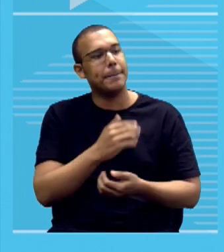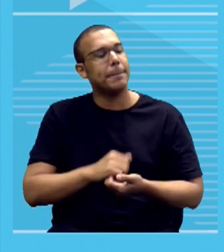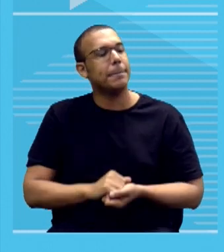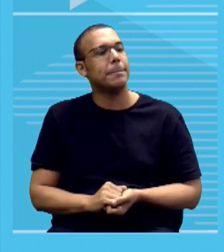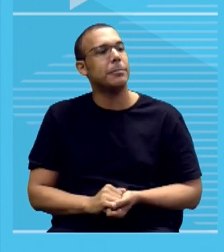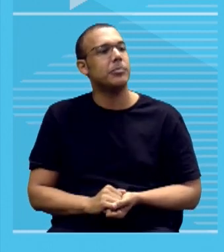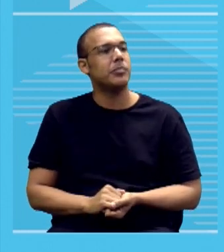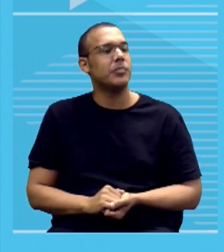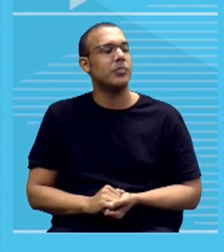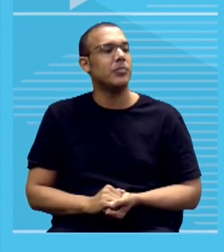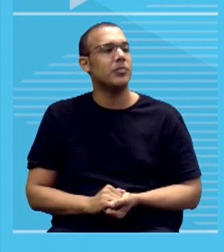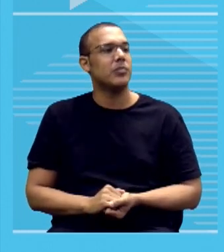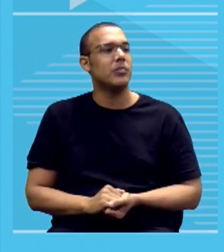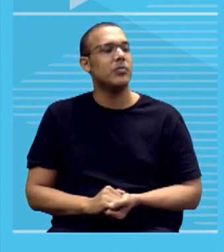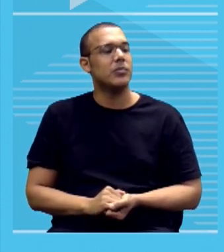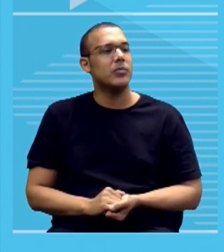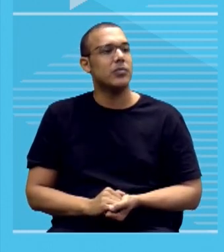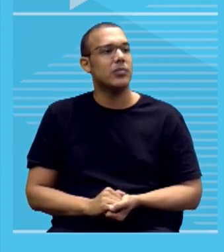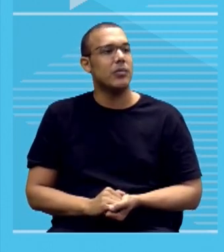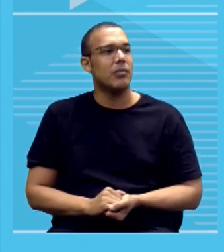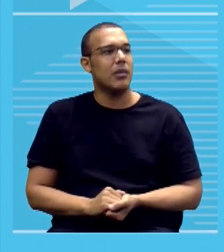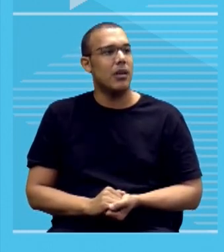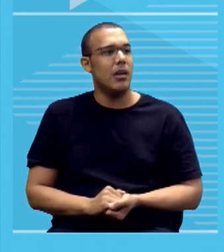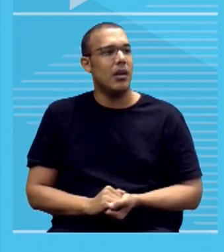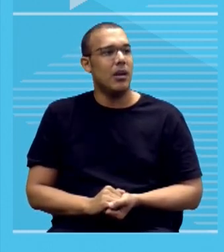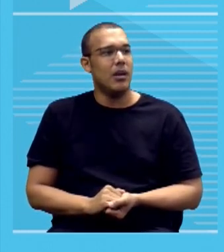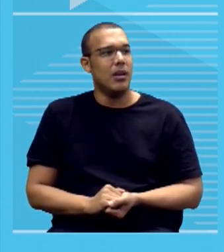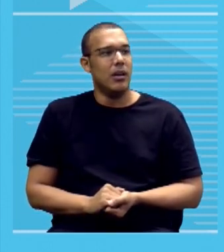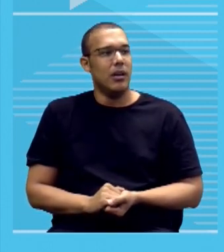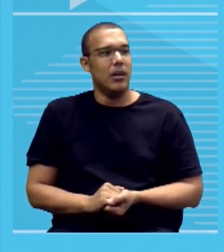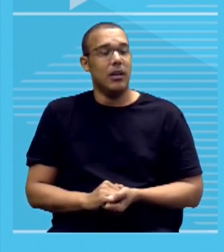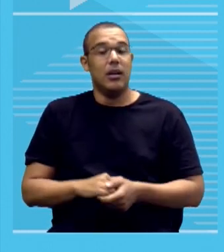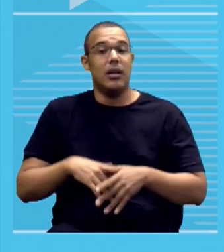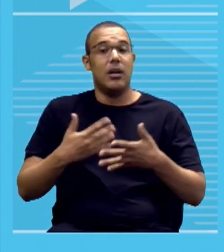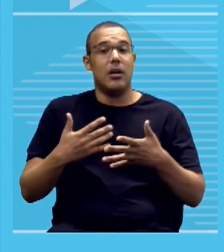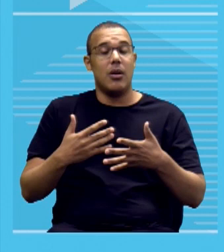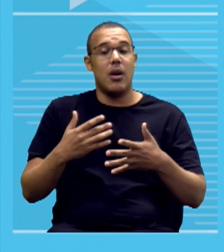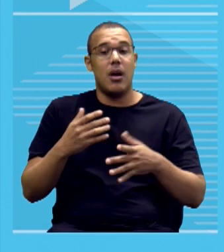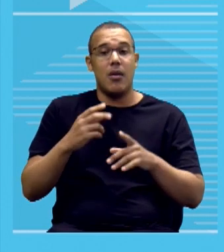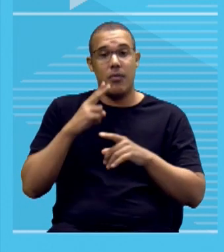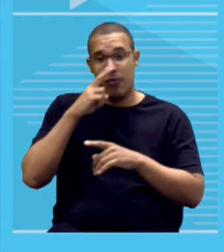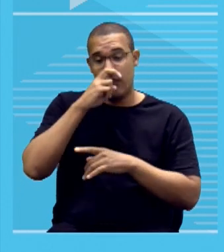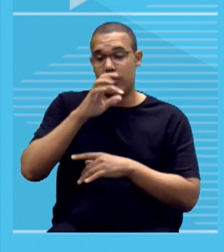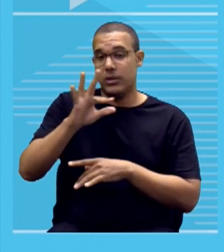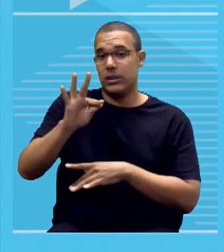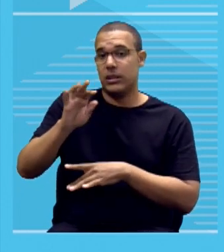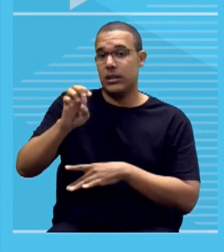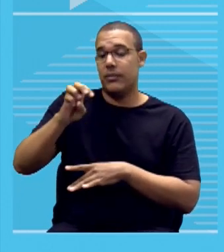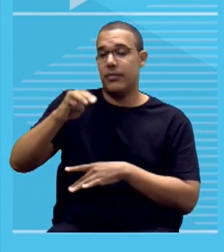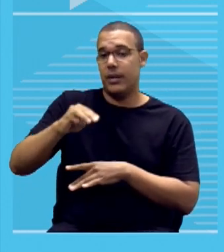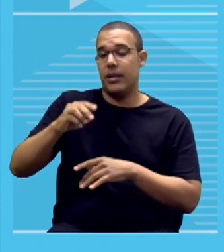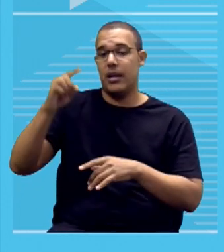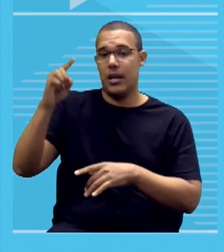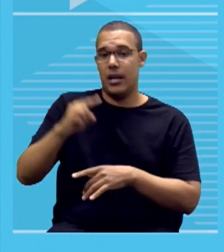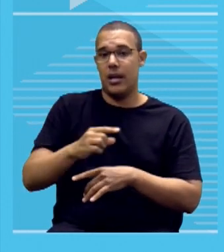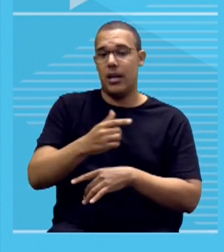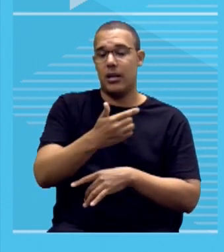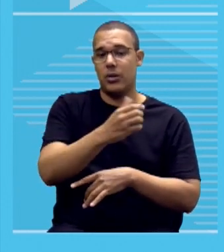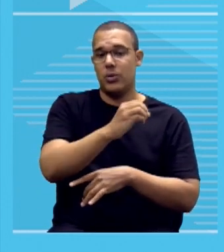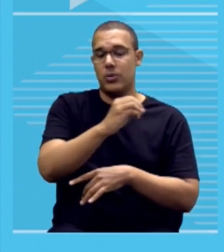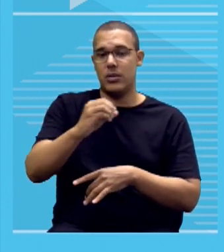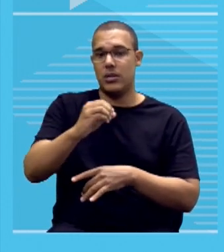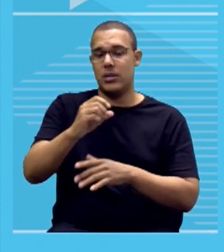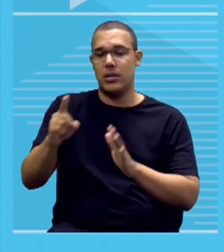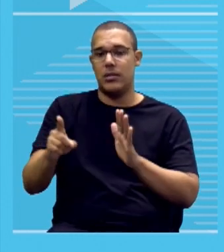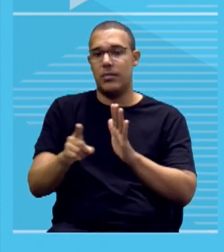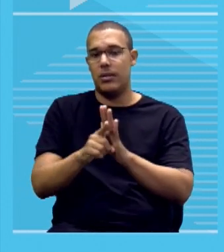da corrente, vale 20. Então, qual seria a minha força contra a eletromotriz? 200 menos